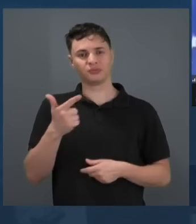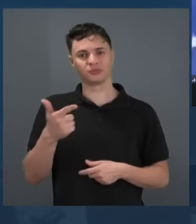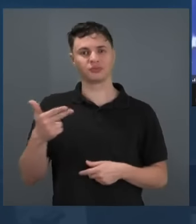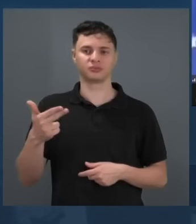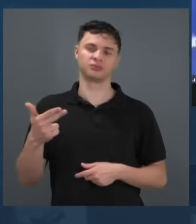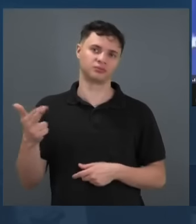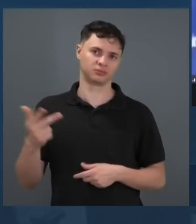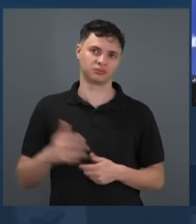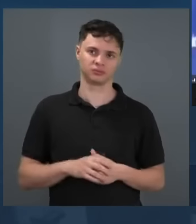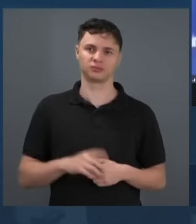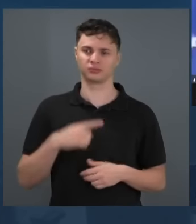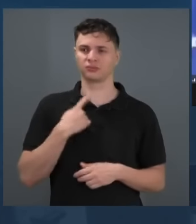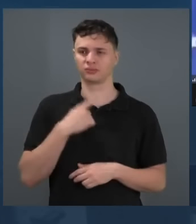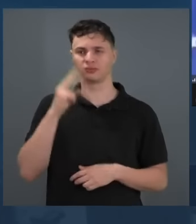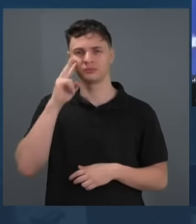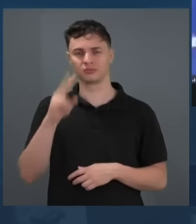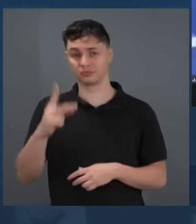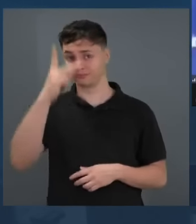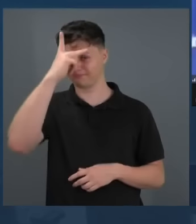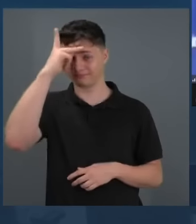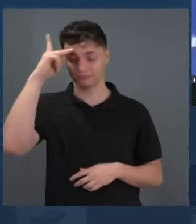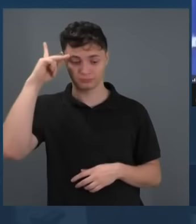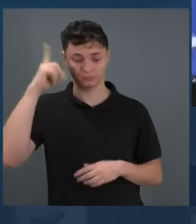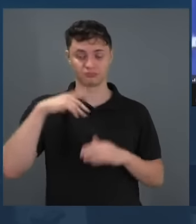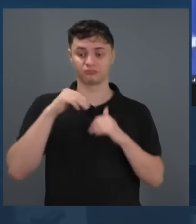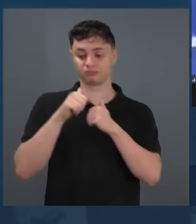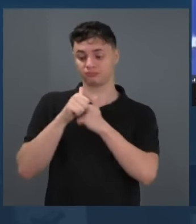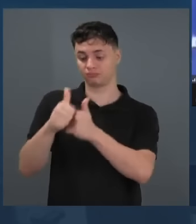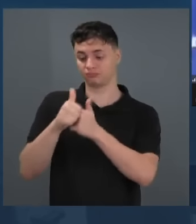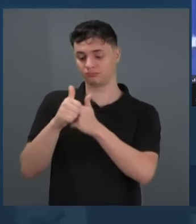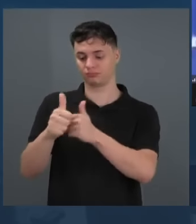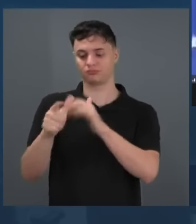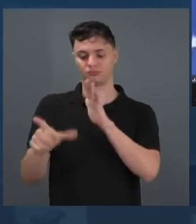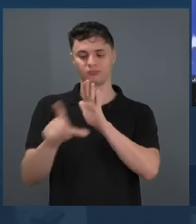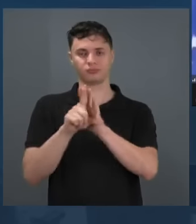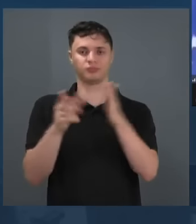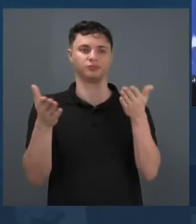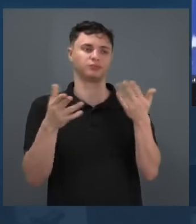onde a gente está vendo aí pessoas que cumpriram a lei sendo